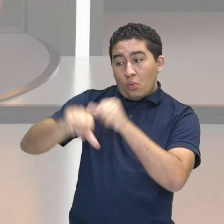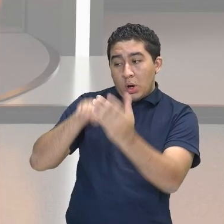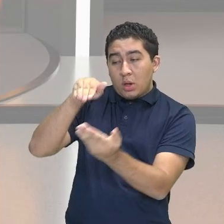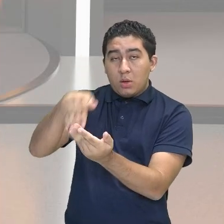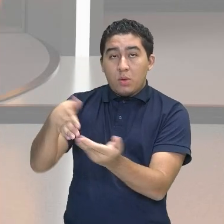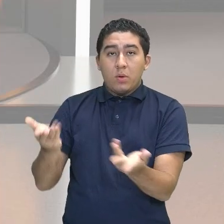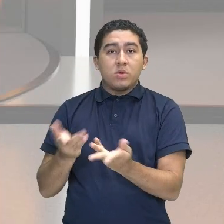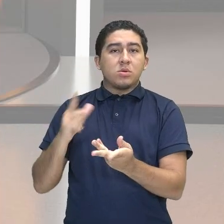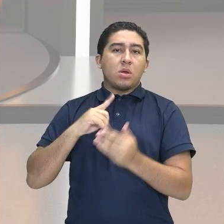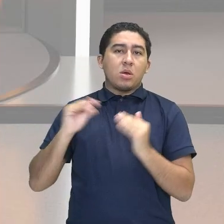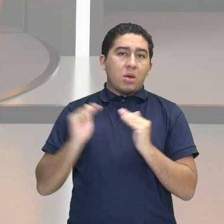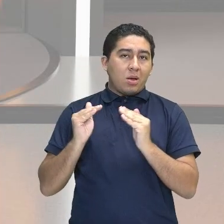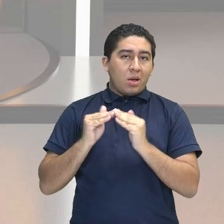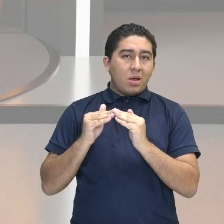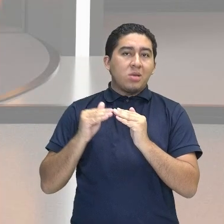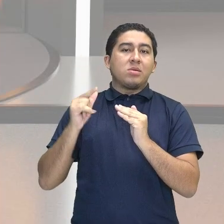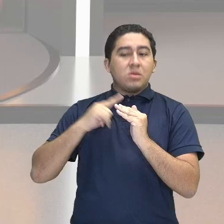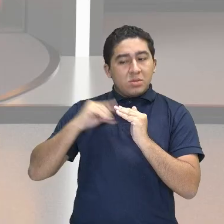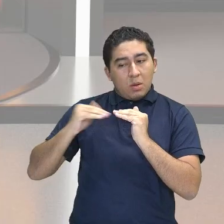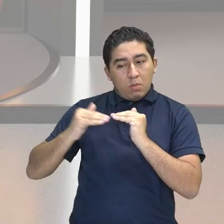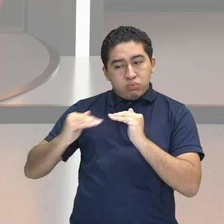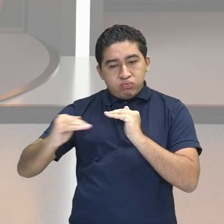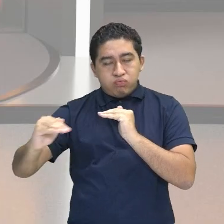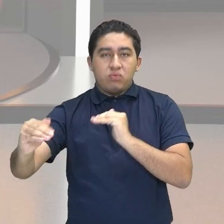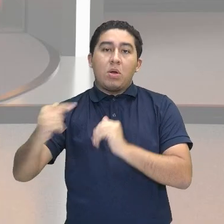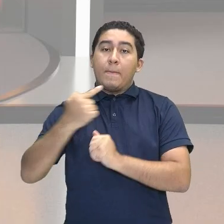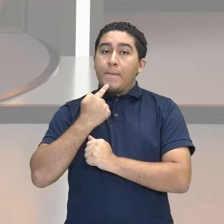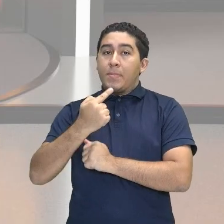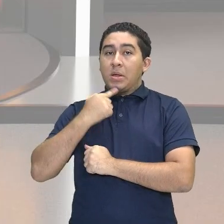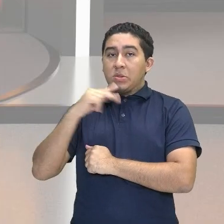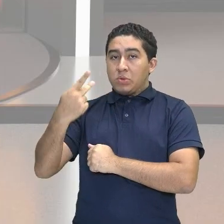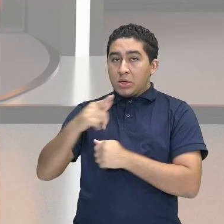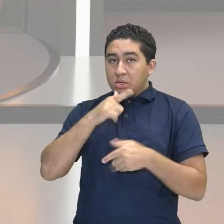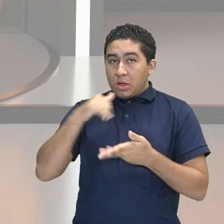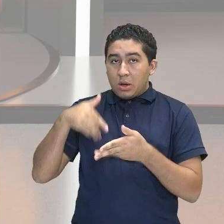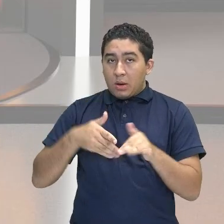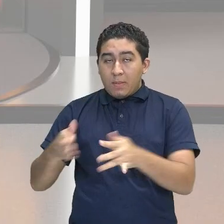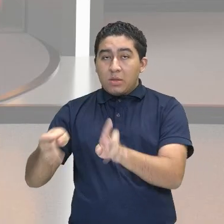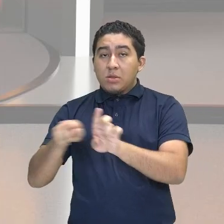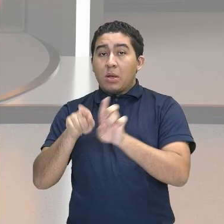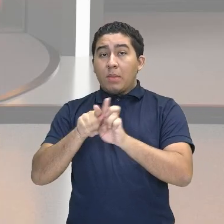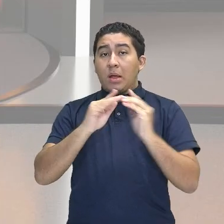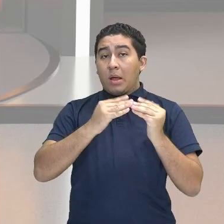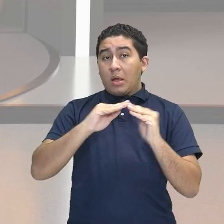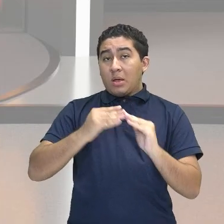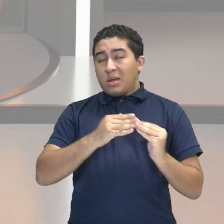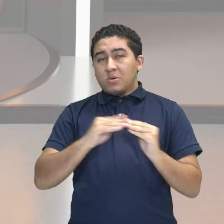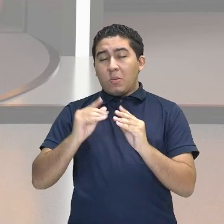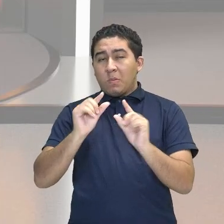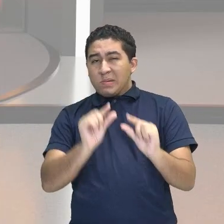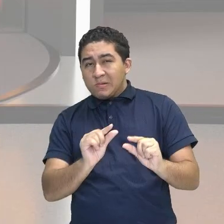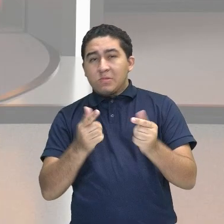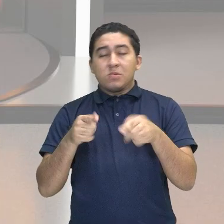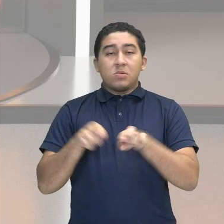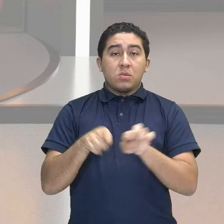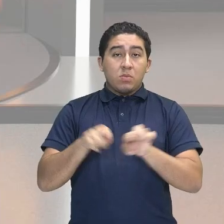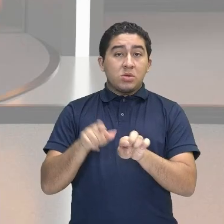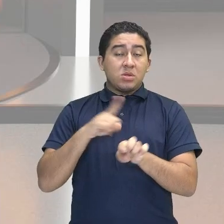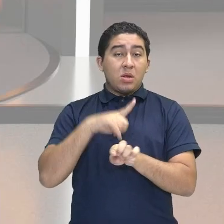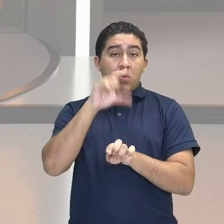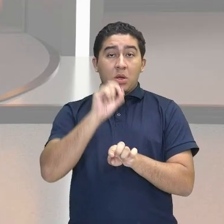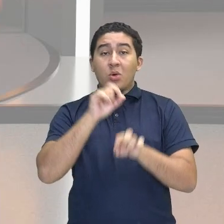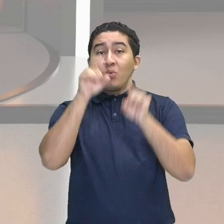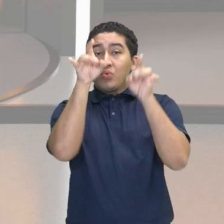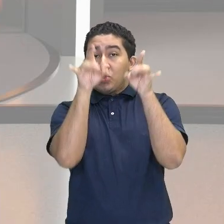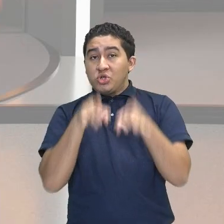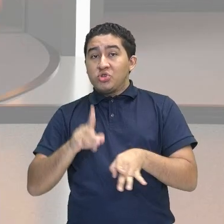foram construídas ao longo desses igarapés, casas ali mais humildes, onde os dejetos daquelas casas,